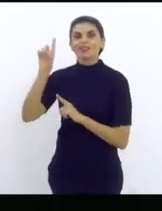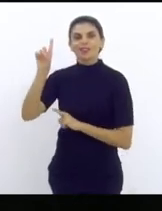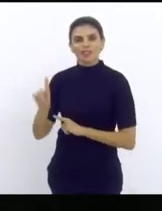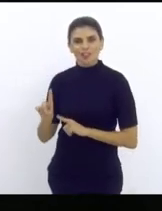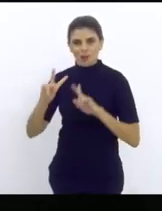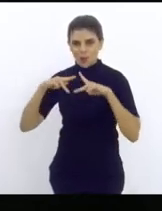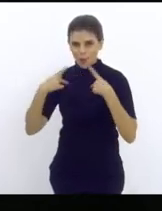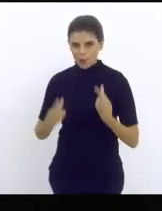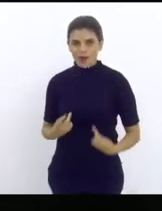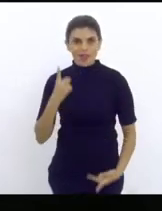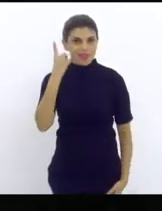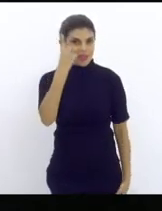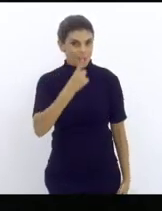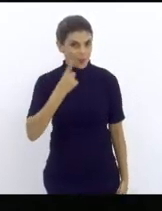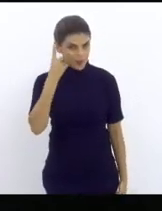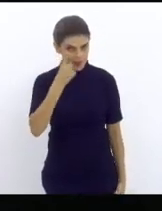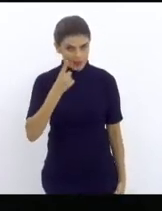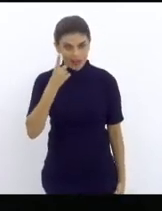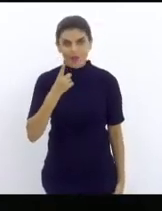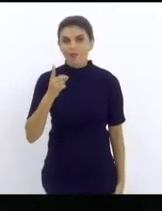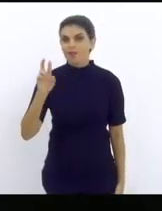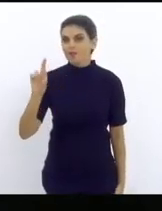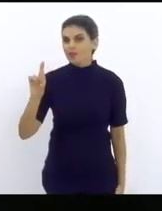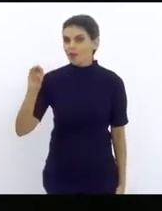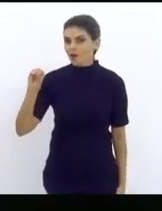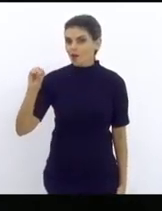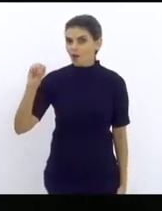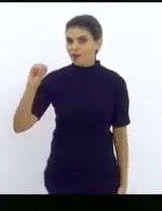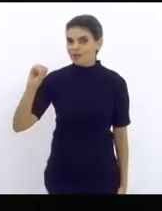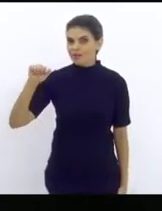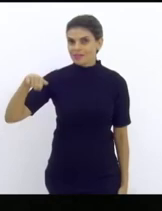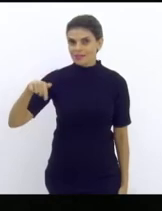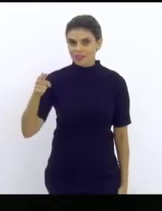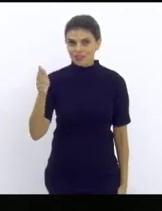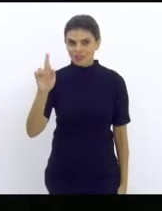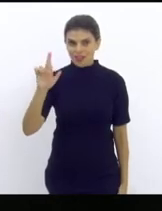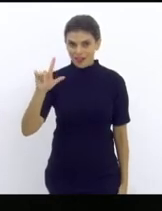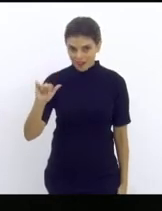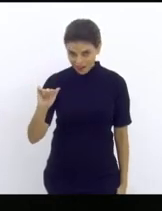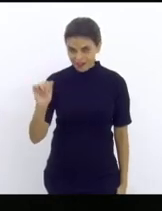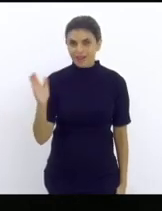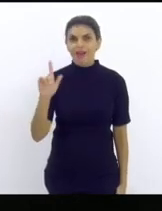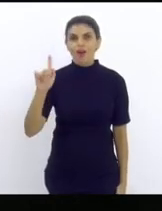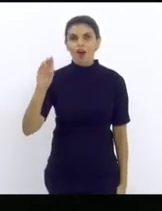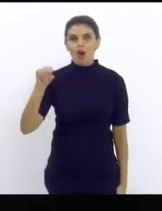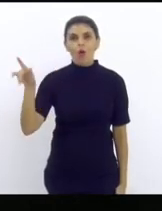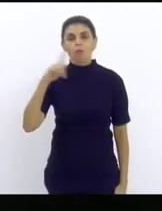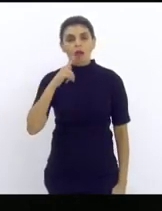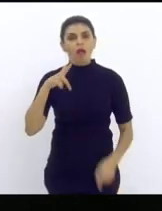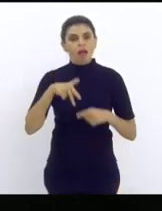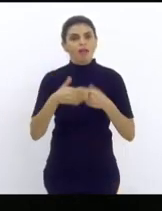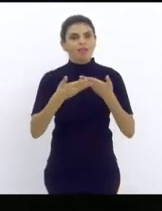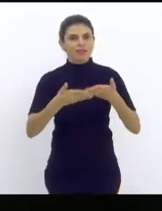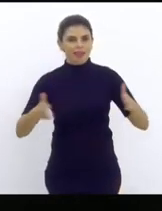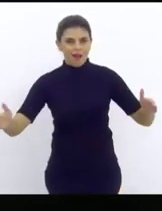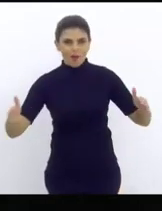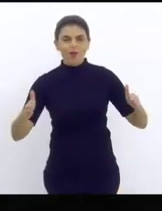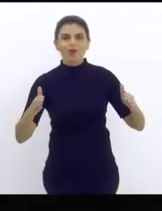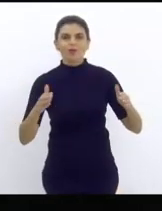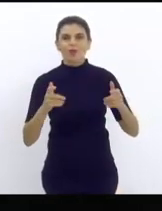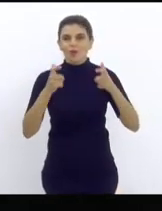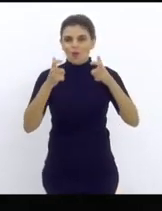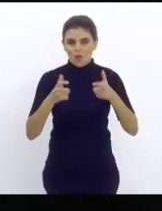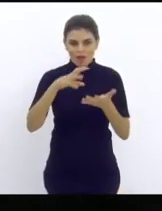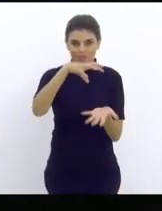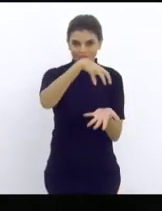sigla a deputada Rosane Rosângela Gomes que inaugurou o quiosque lá no calçadão da Nossa Senhora das